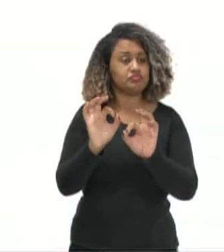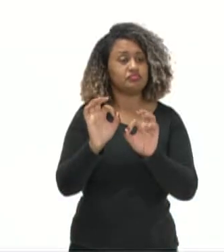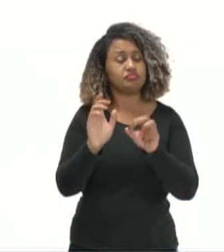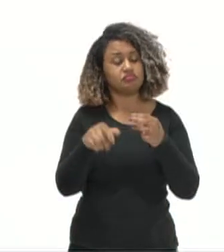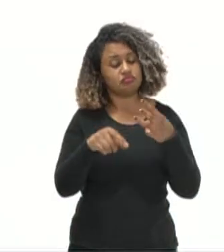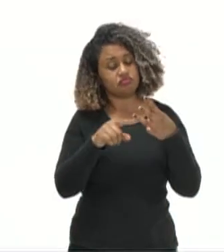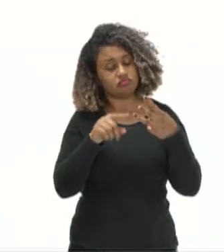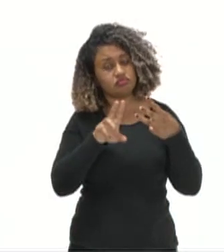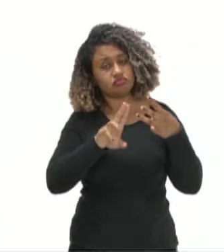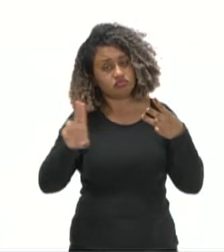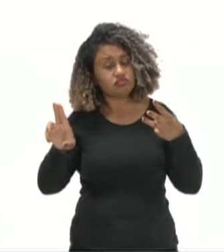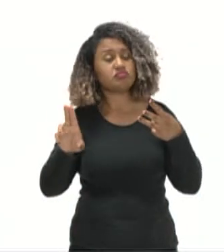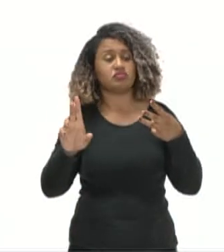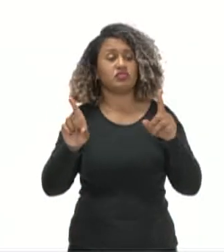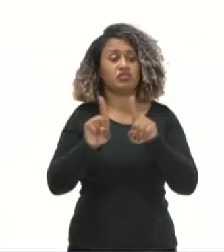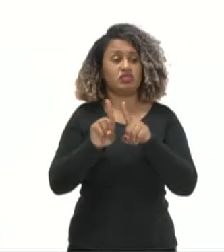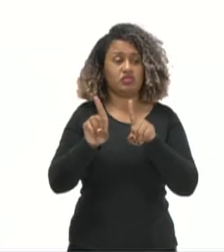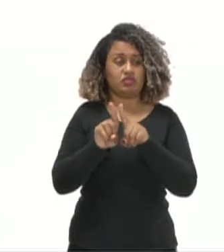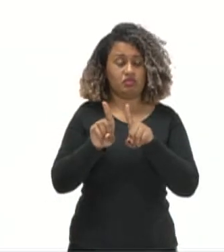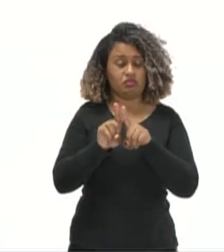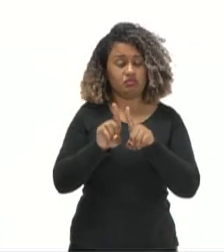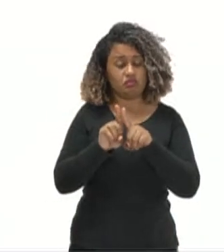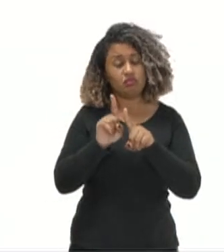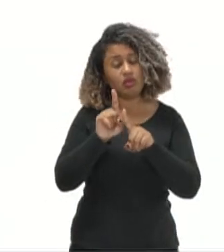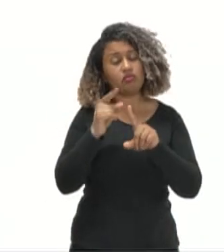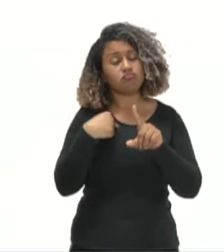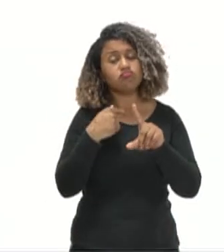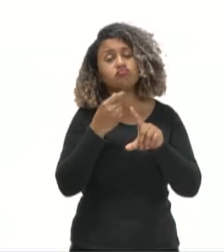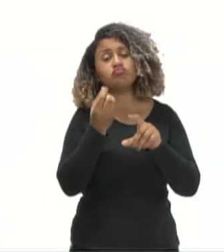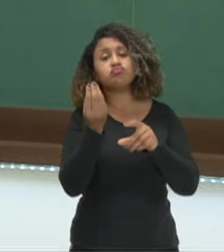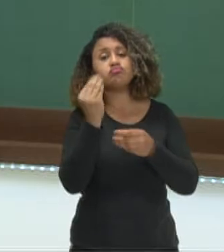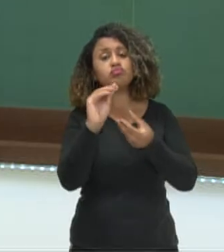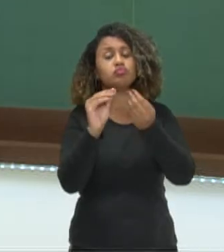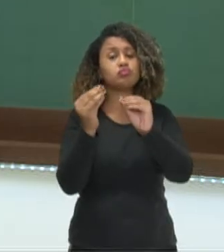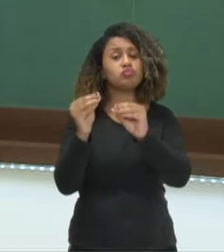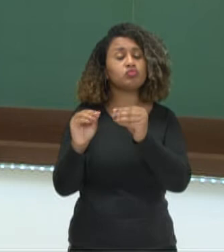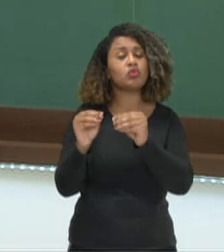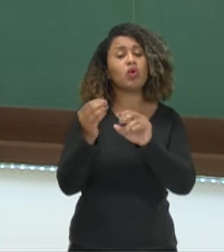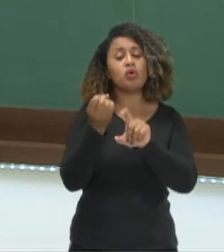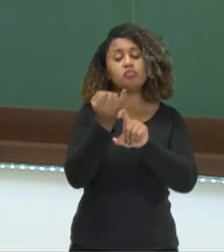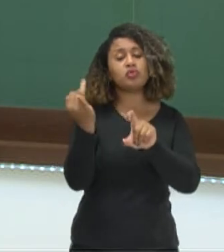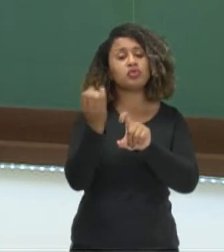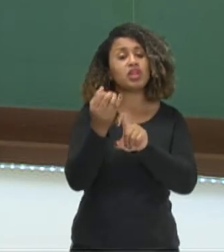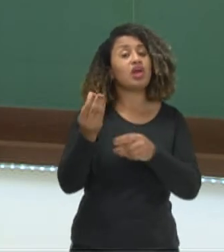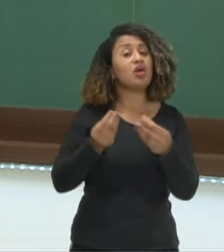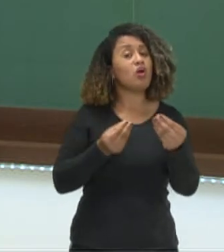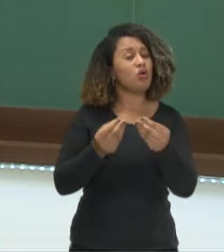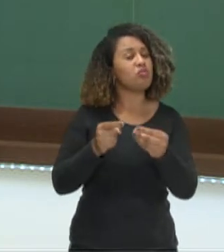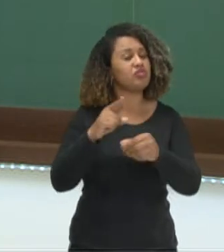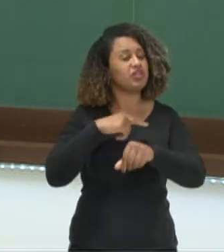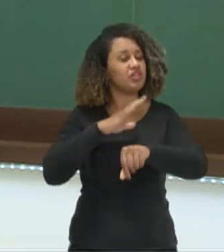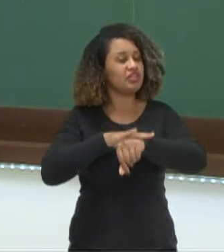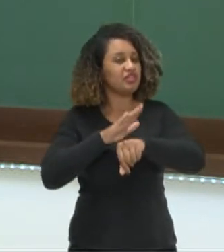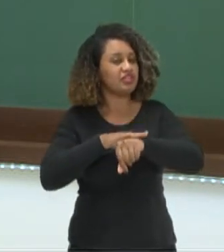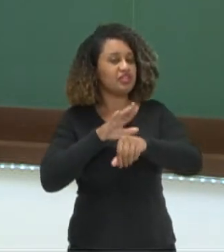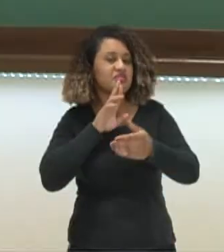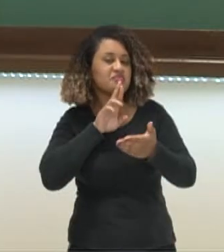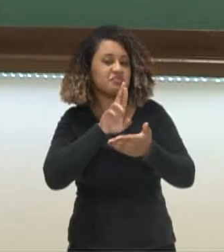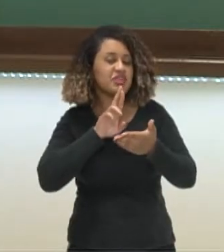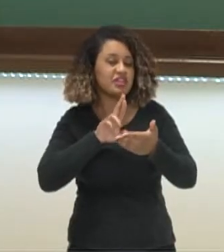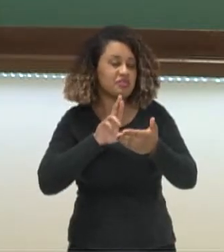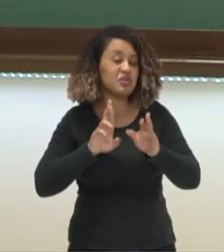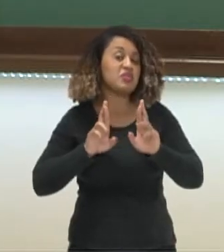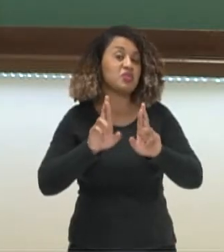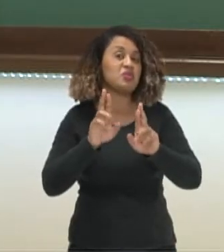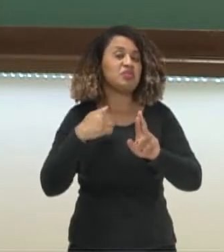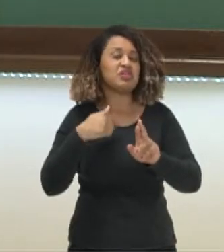1 elevado à 20ª potência. Caro estudante, você terá um tempo. Eu